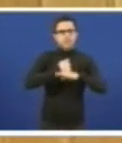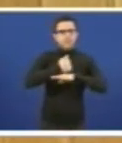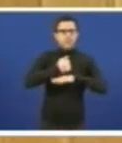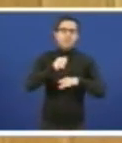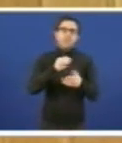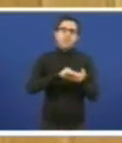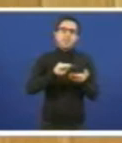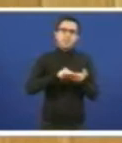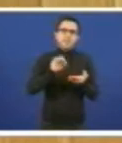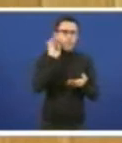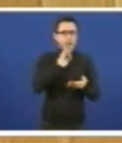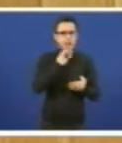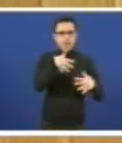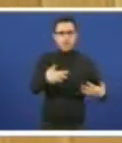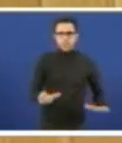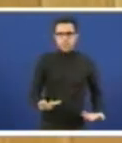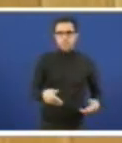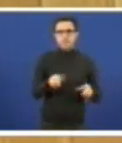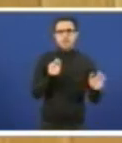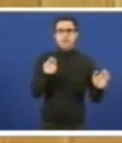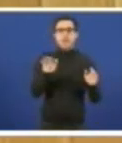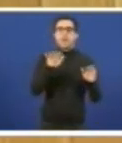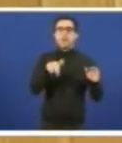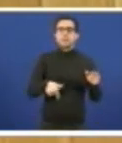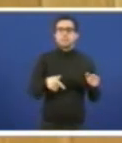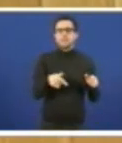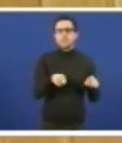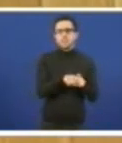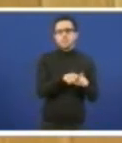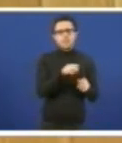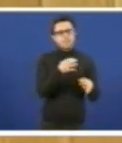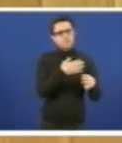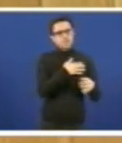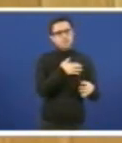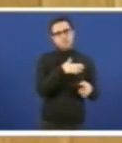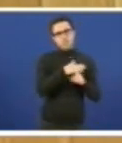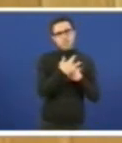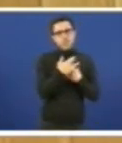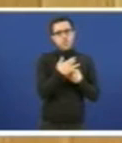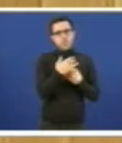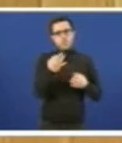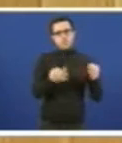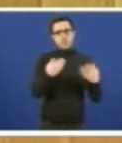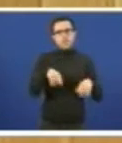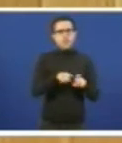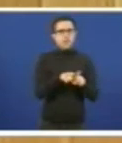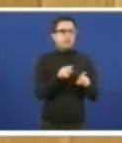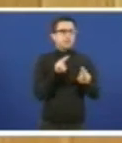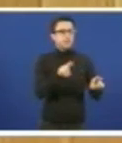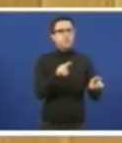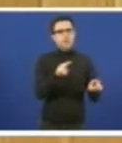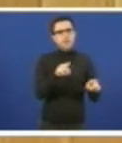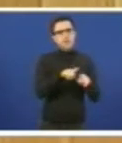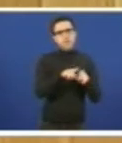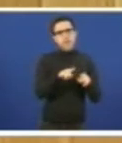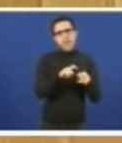baixo un insusto sentimentalismo durante anos, agromou nas últimas décadas o seu carácter poliédrico, o carácter poliédrico